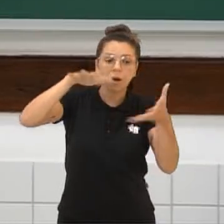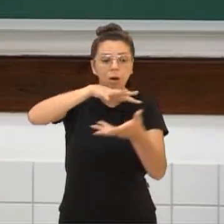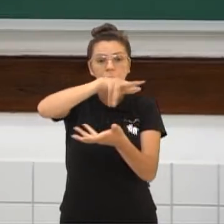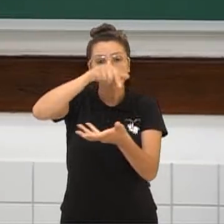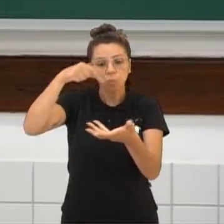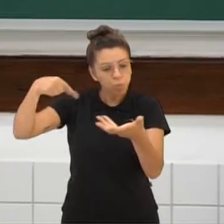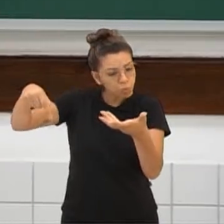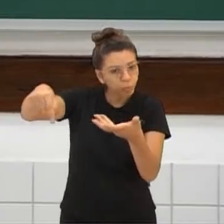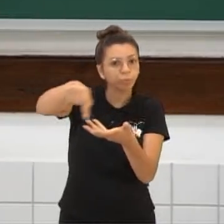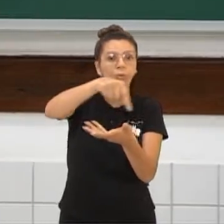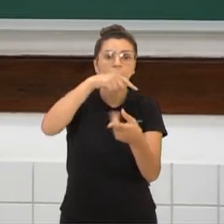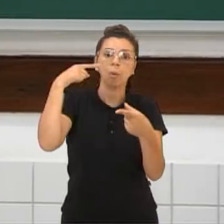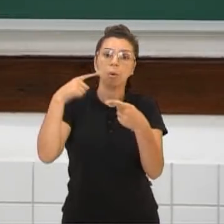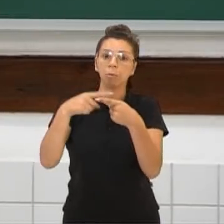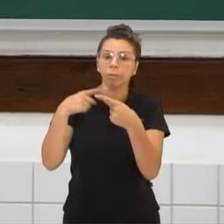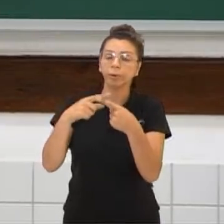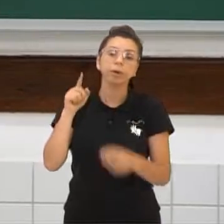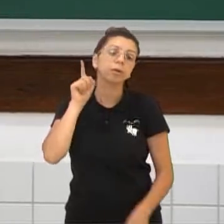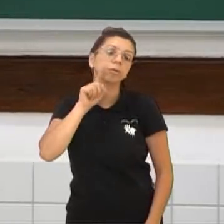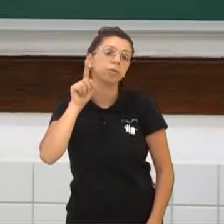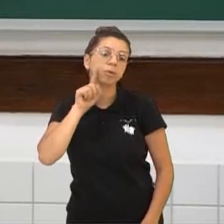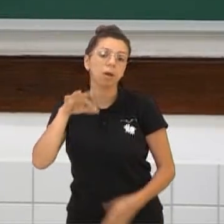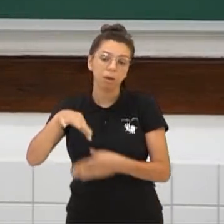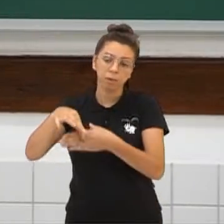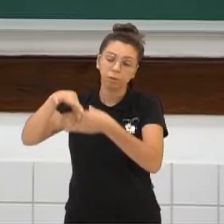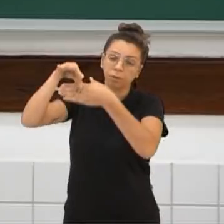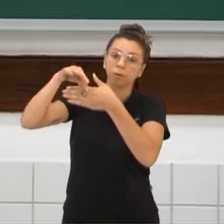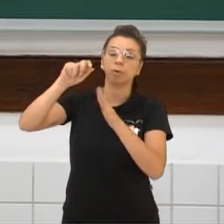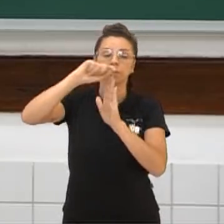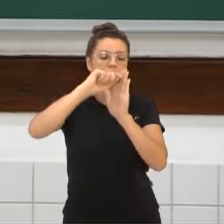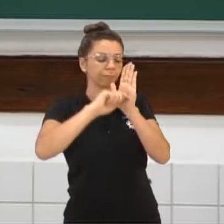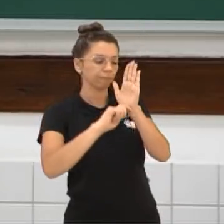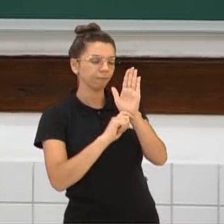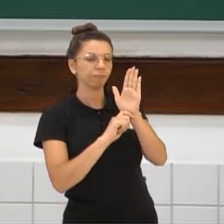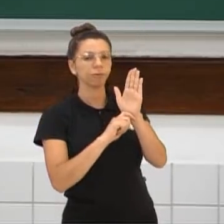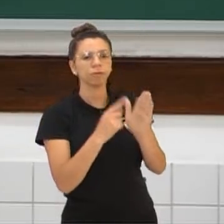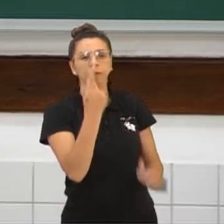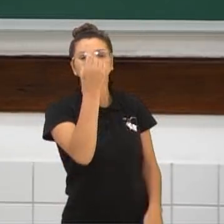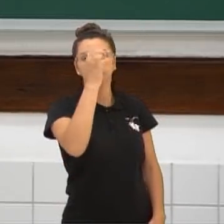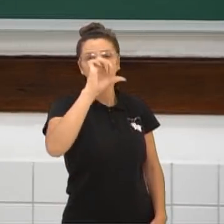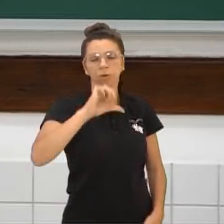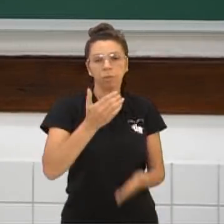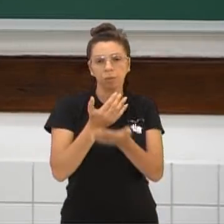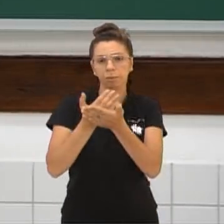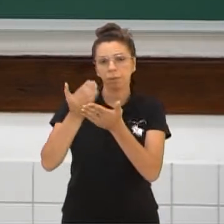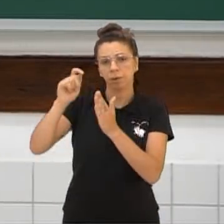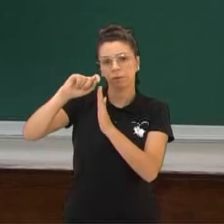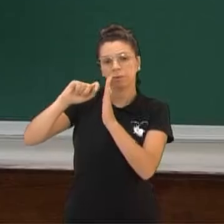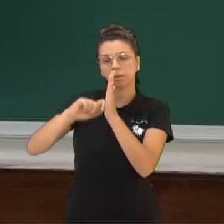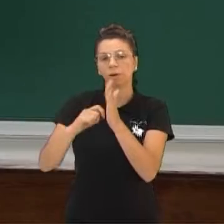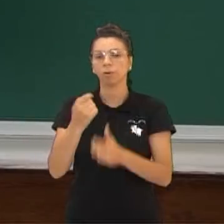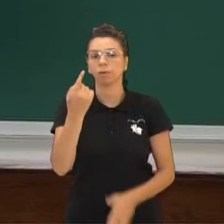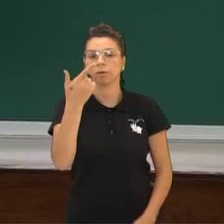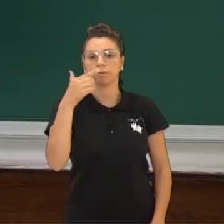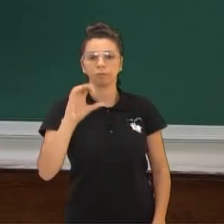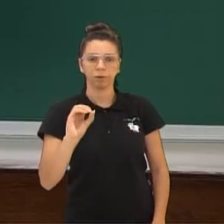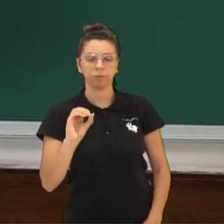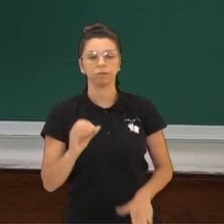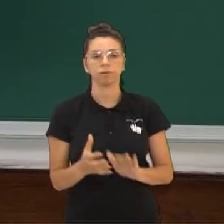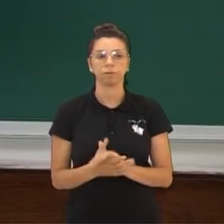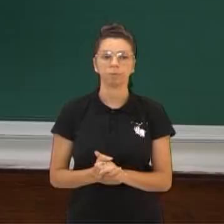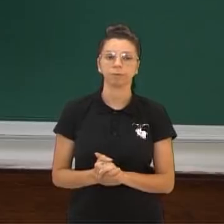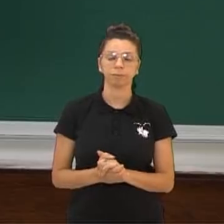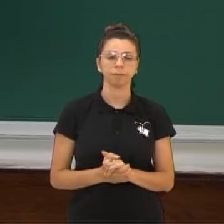que era a líder, né? No finalzinho, então, do século 19 e início do século 20. E o último fato